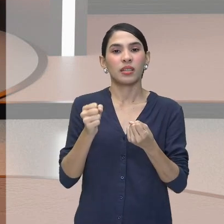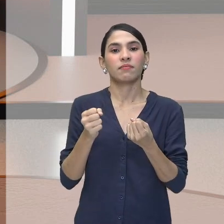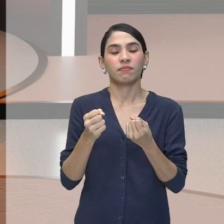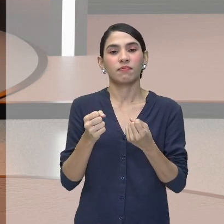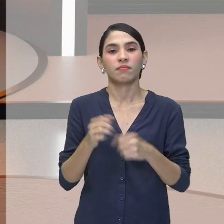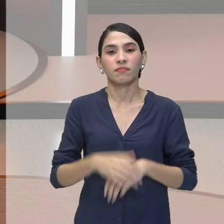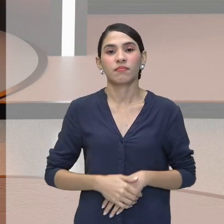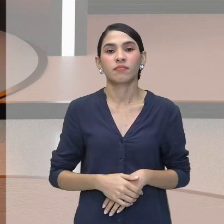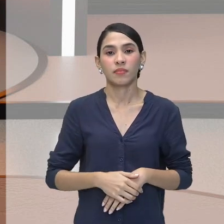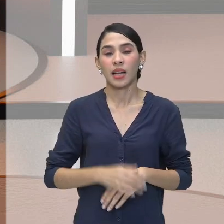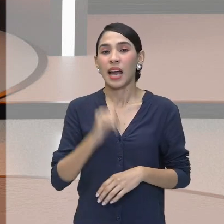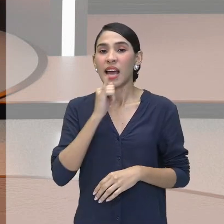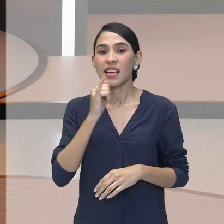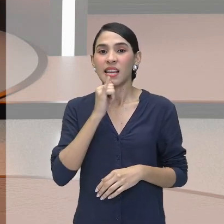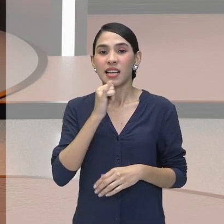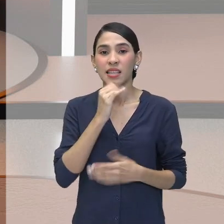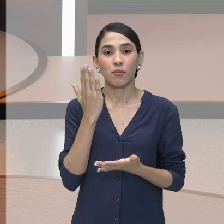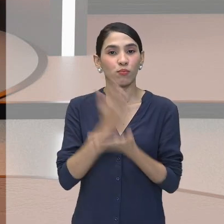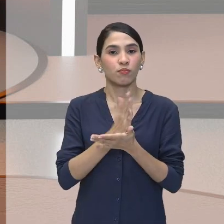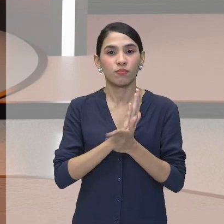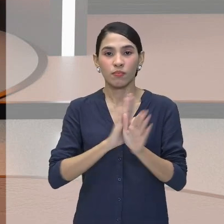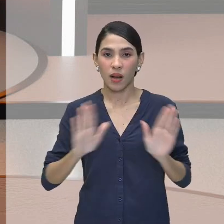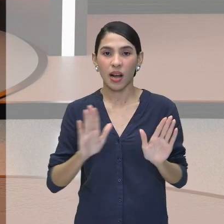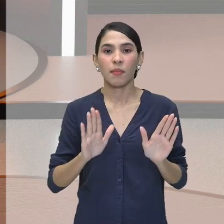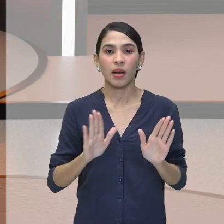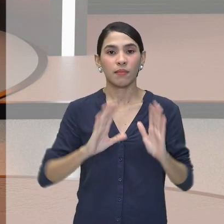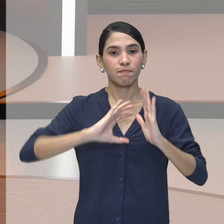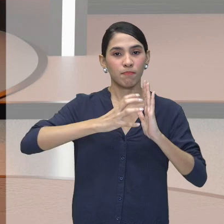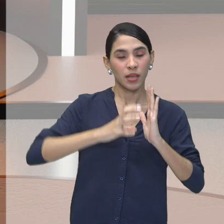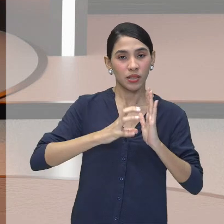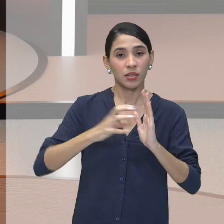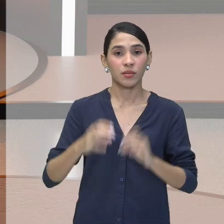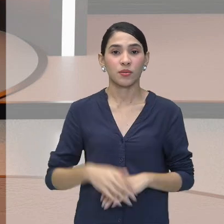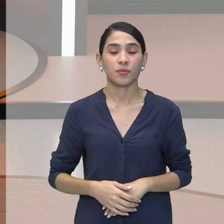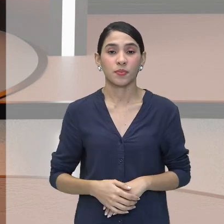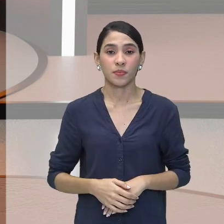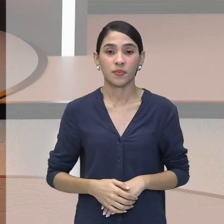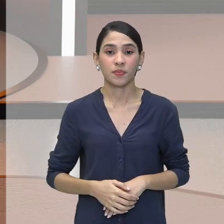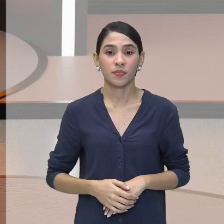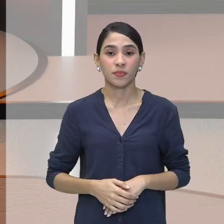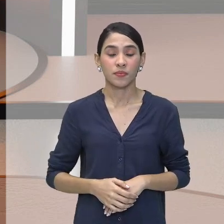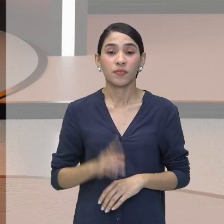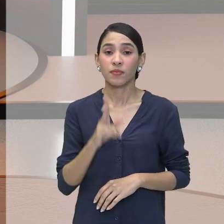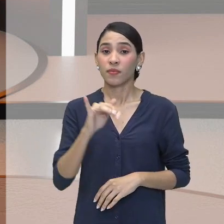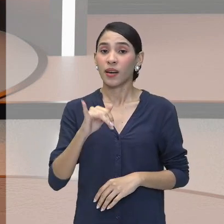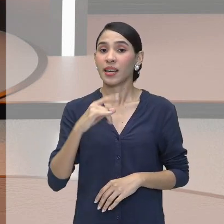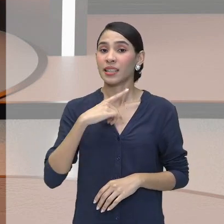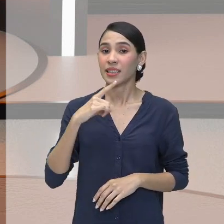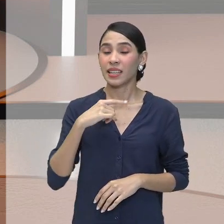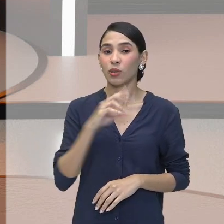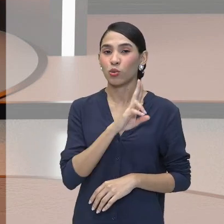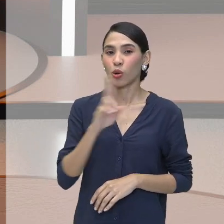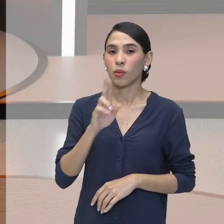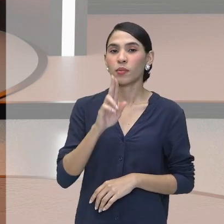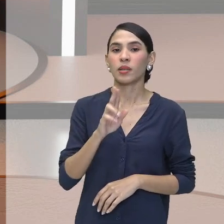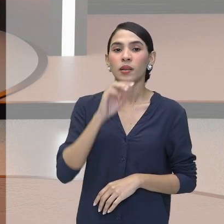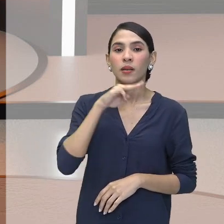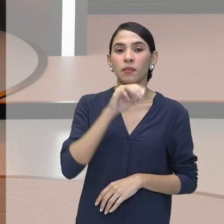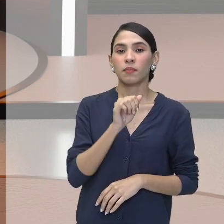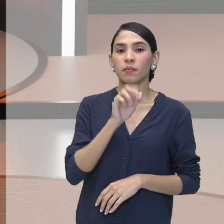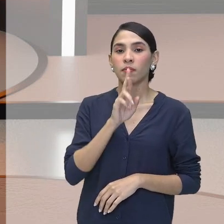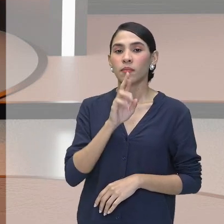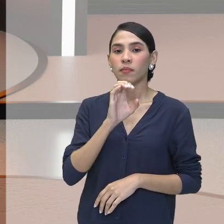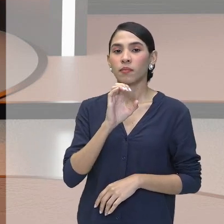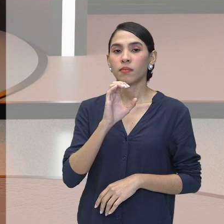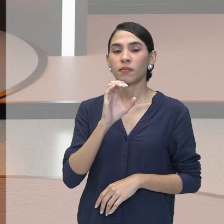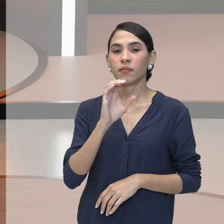para reprimir esses movimentos. E isso, como eu disse para vocês, vai lhe render o apelido de Marechal